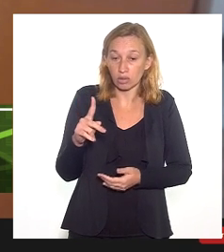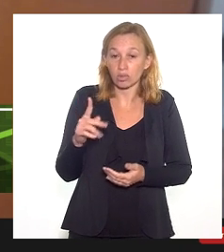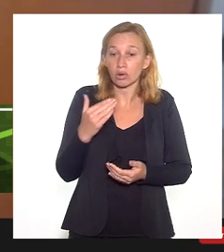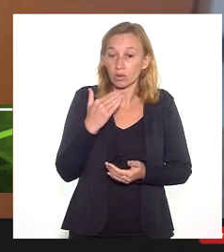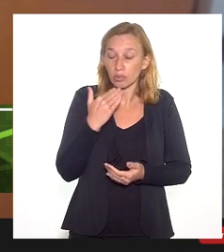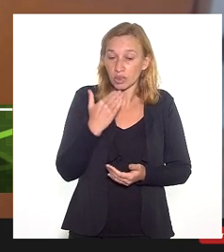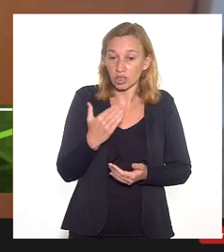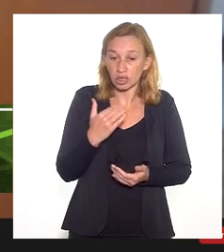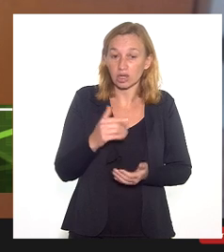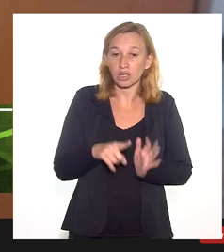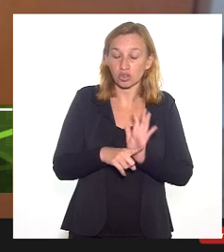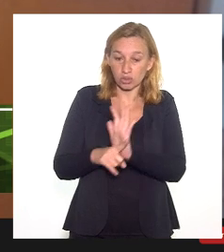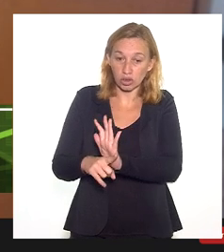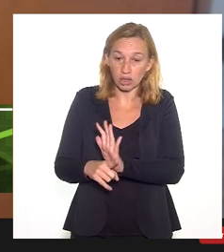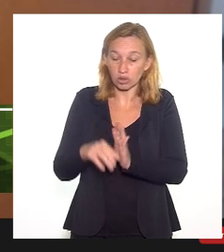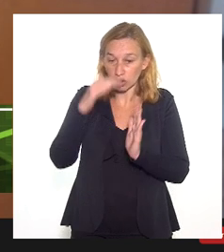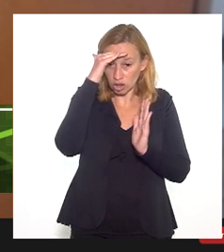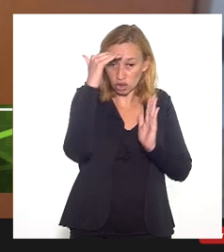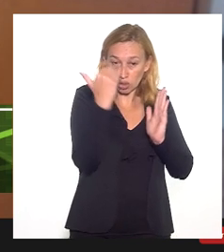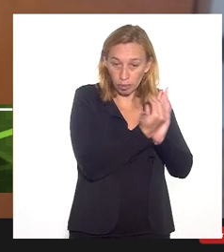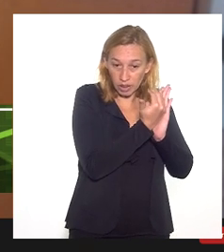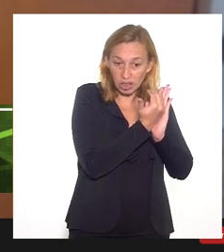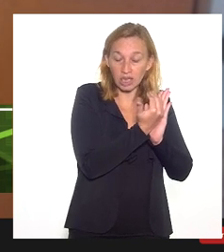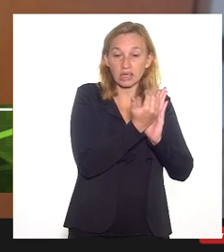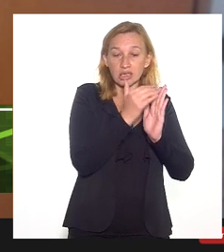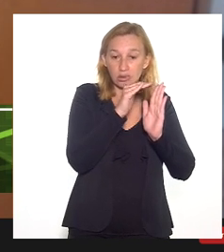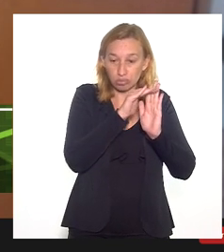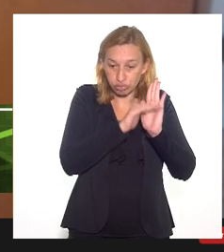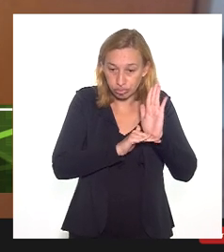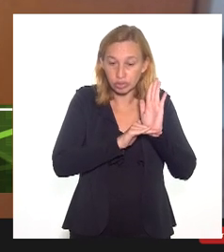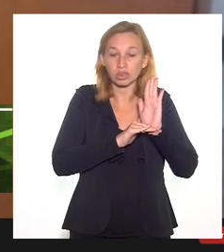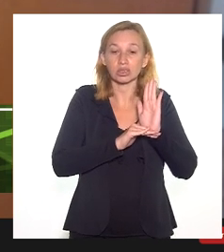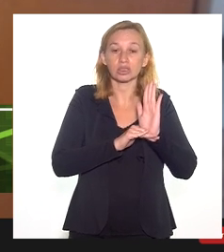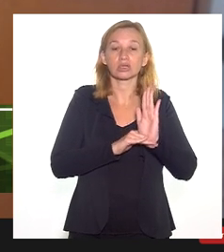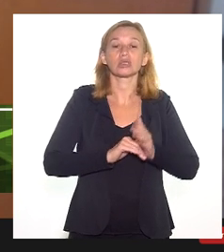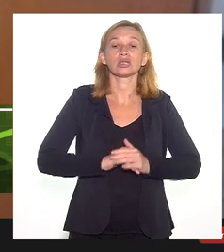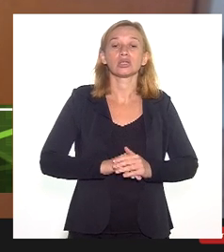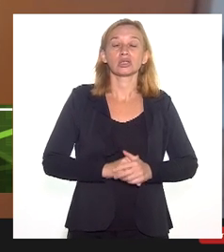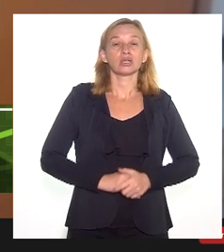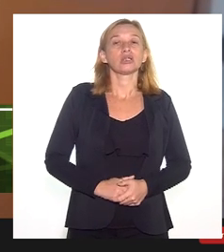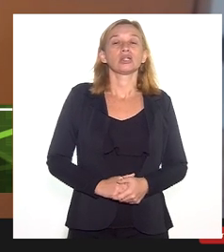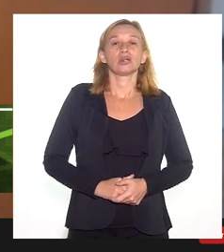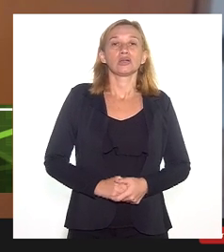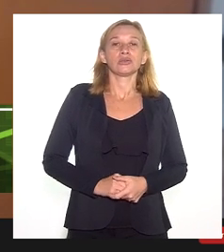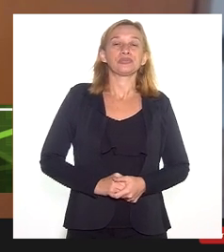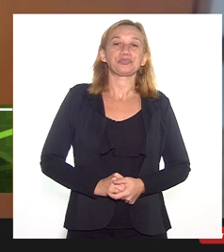do ponto de vista daqueles que cumprem os requisitos normativos de vulnerabilidade.